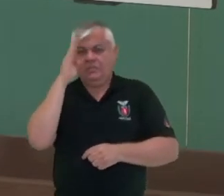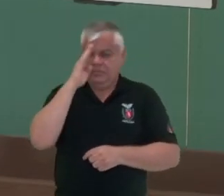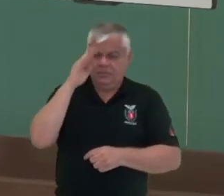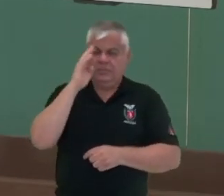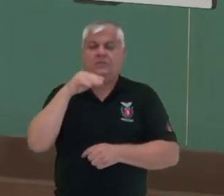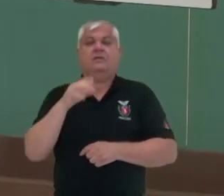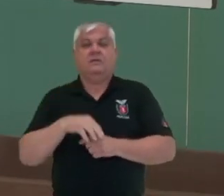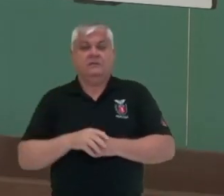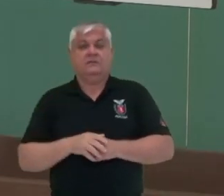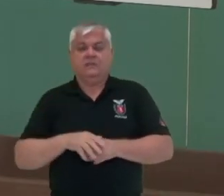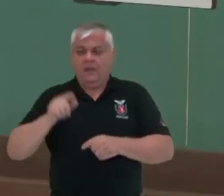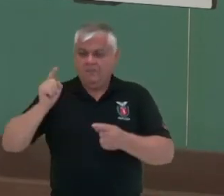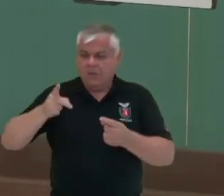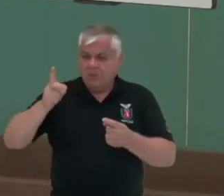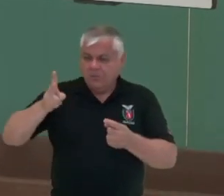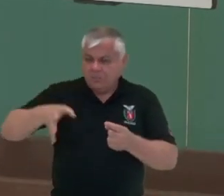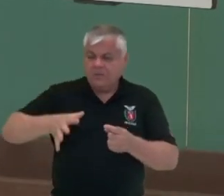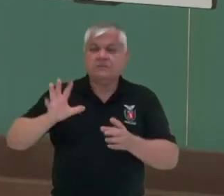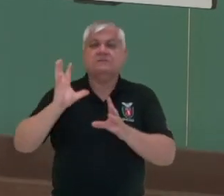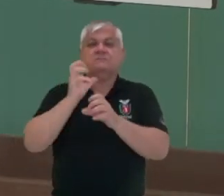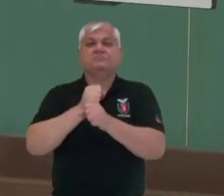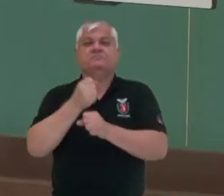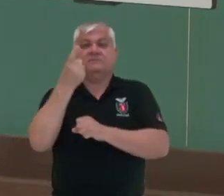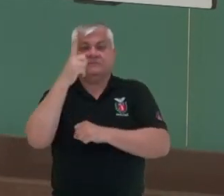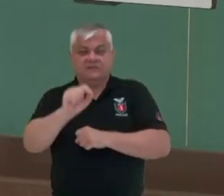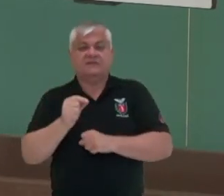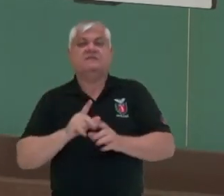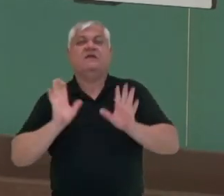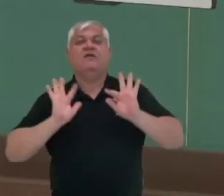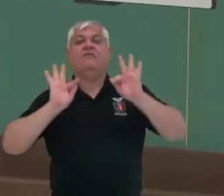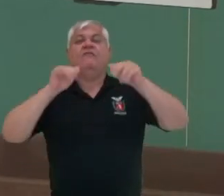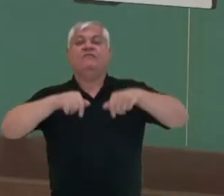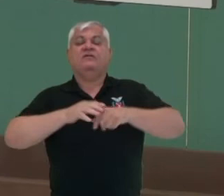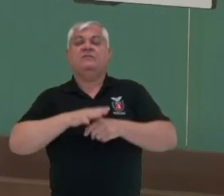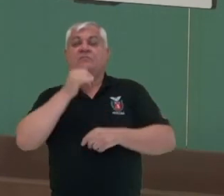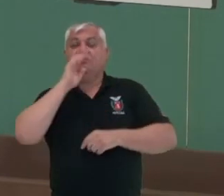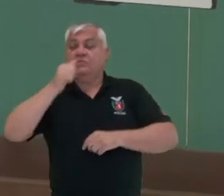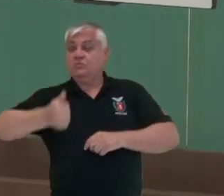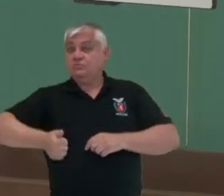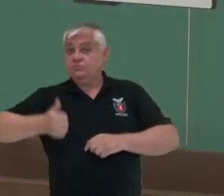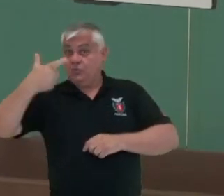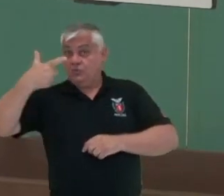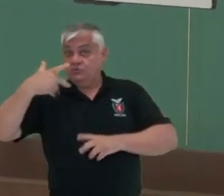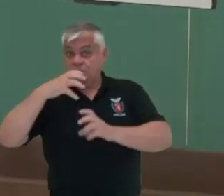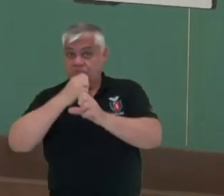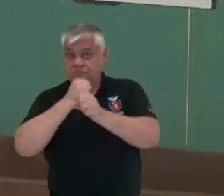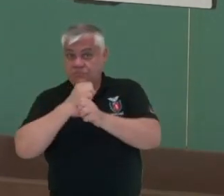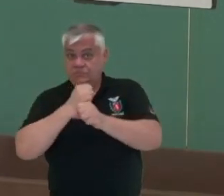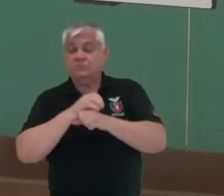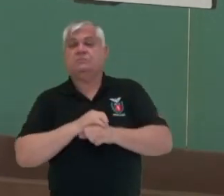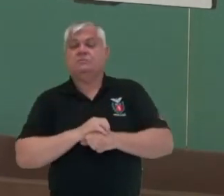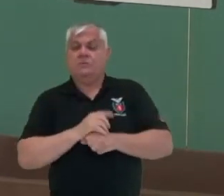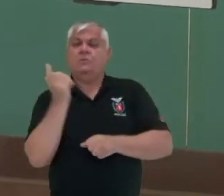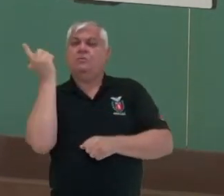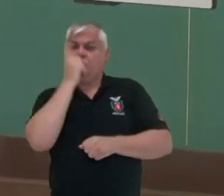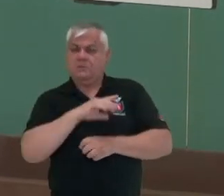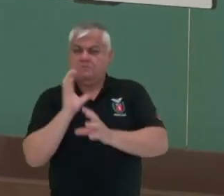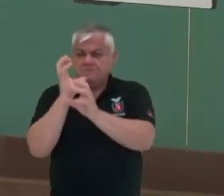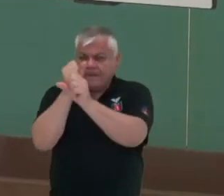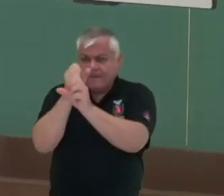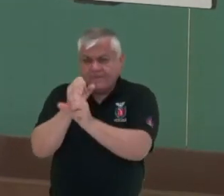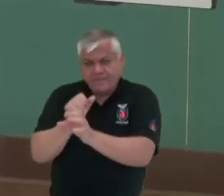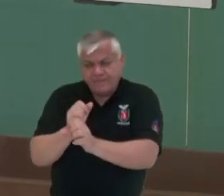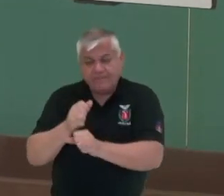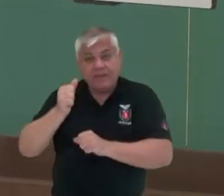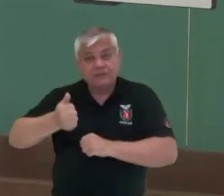situação difícil. A luta acaba quando há uma diferença também de 12 pontos a partir do segundo round, quando eu consigo fazer 12 pontos a mais que